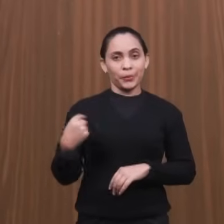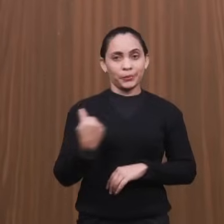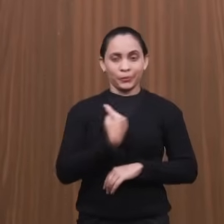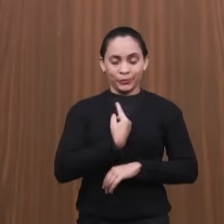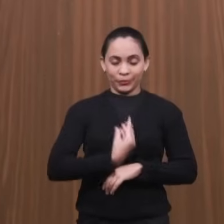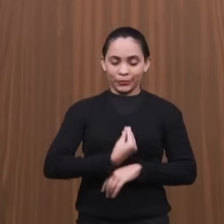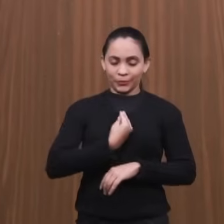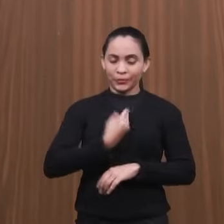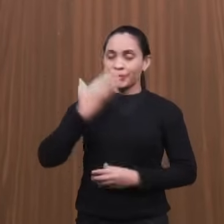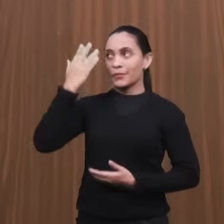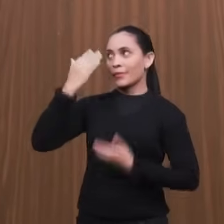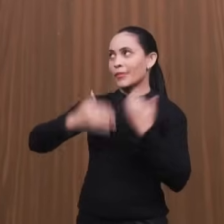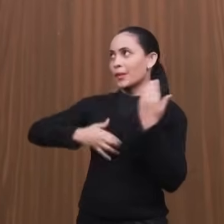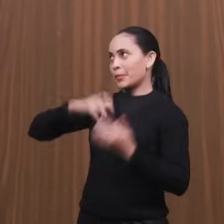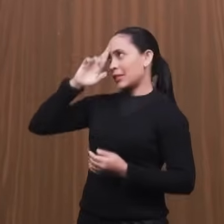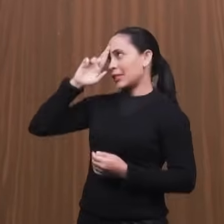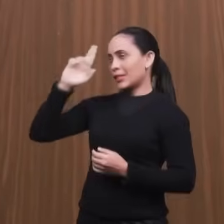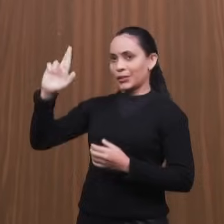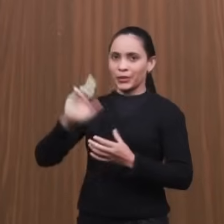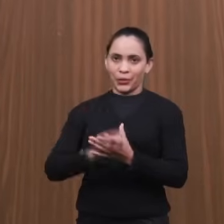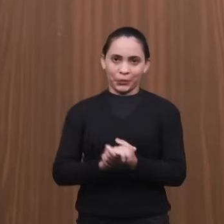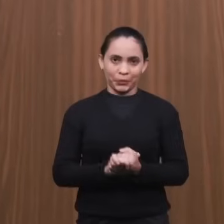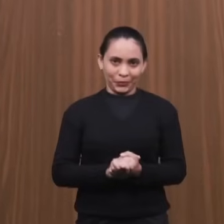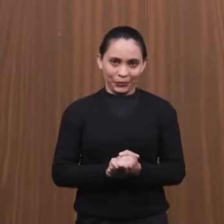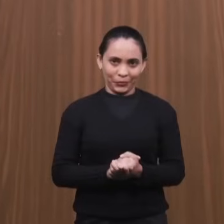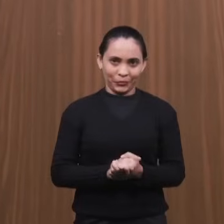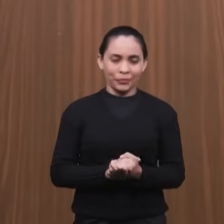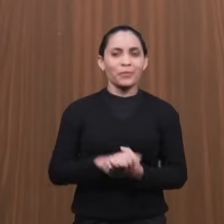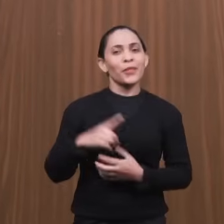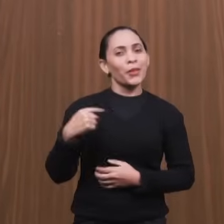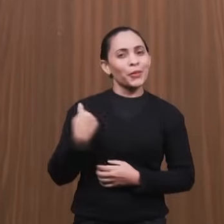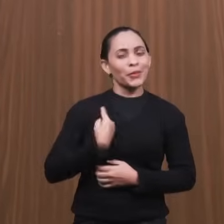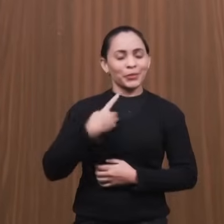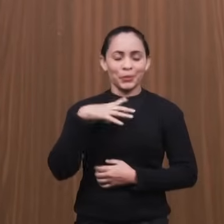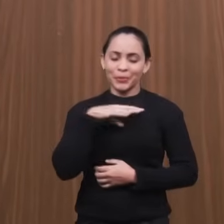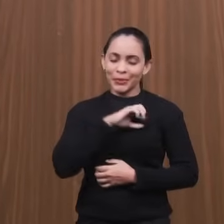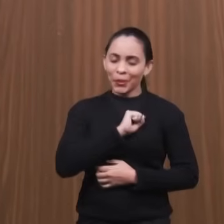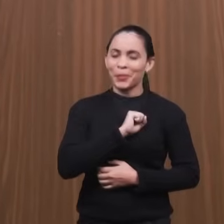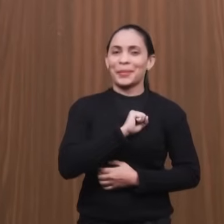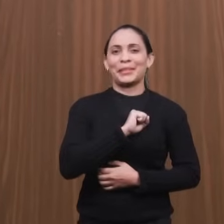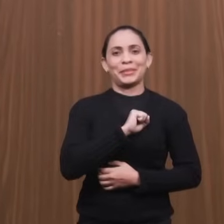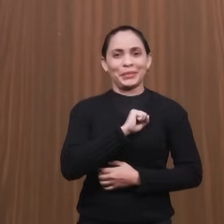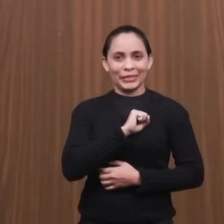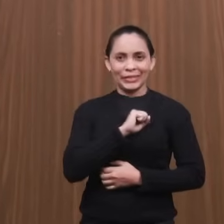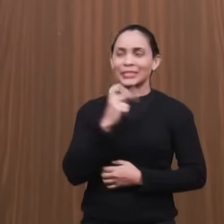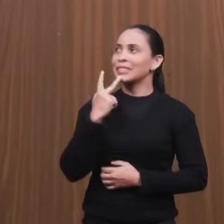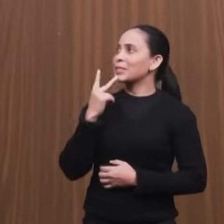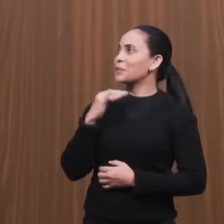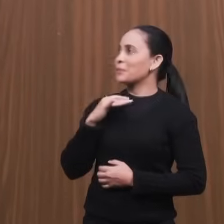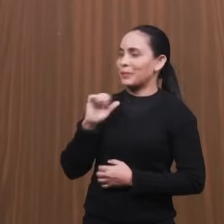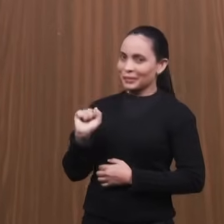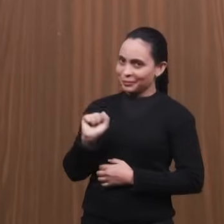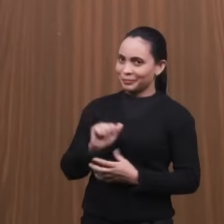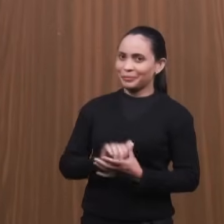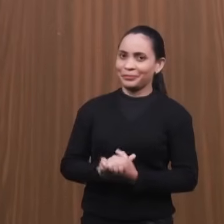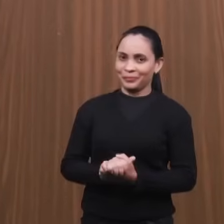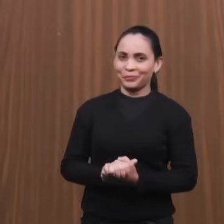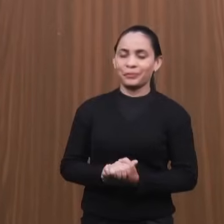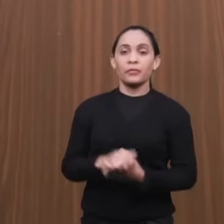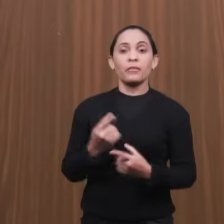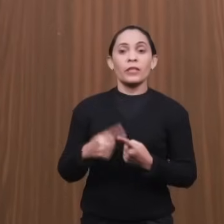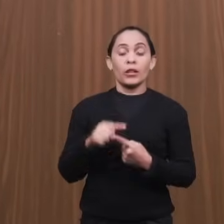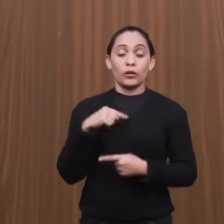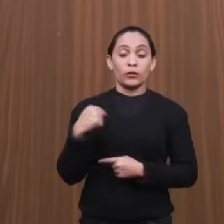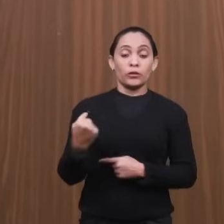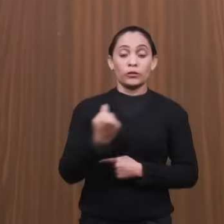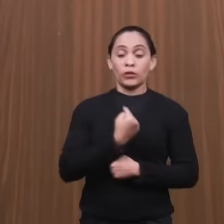diante dele. Sabe qual é a nossa posição diante dele? Somos amados. Sabe por que somos amados? Porque colocamos